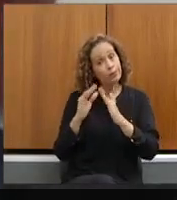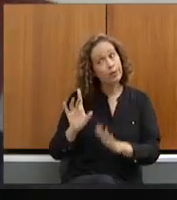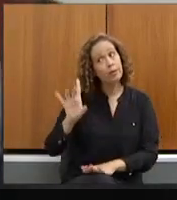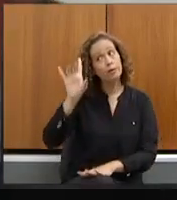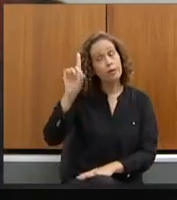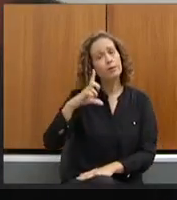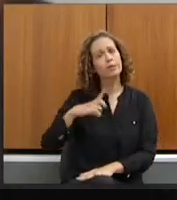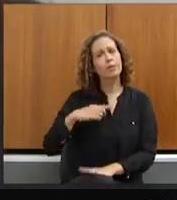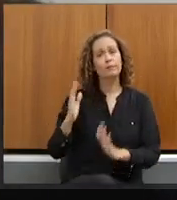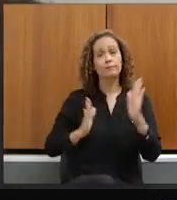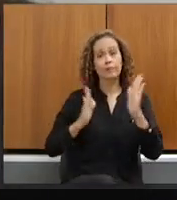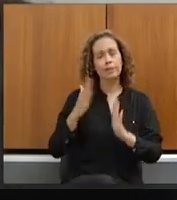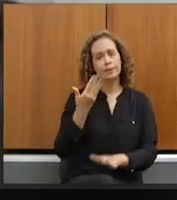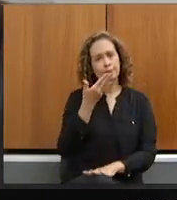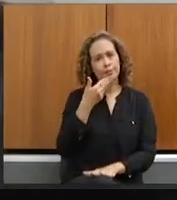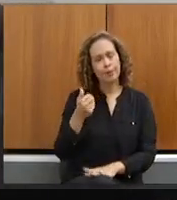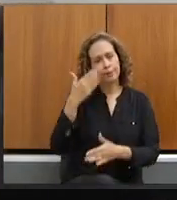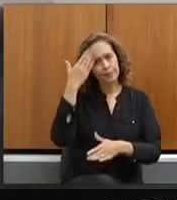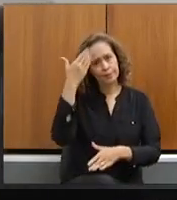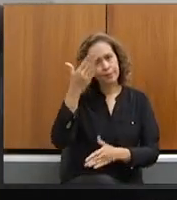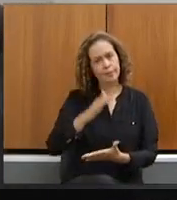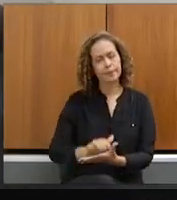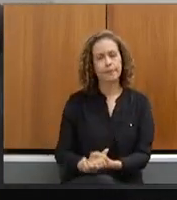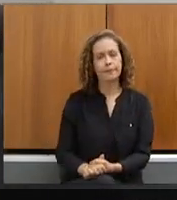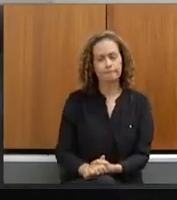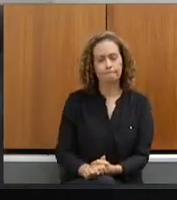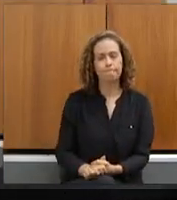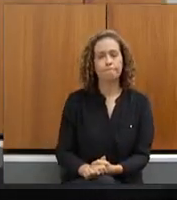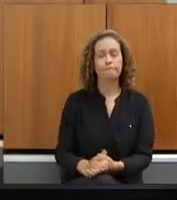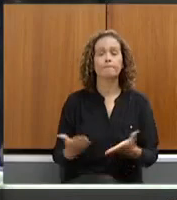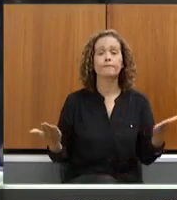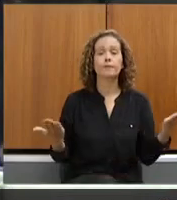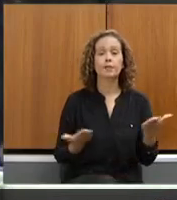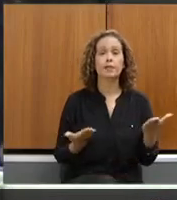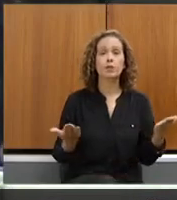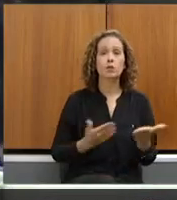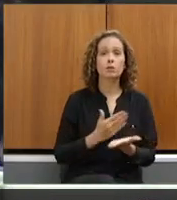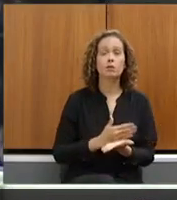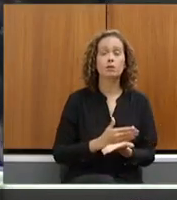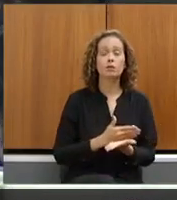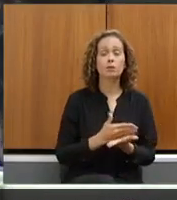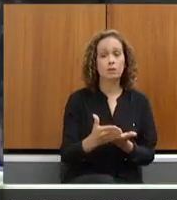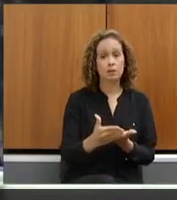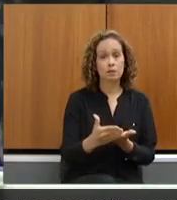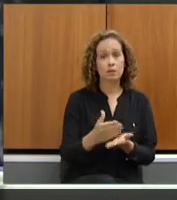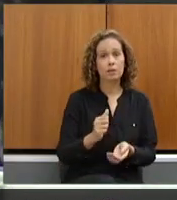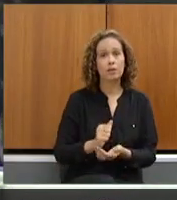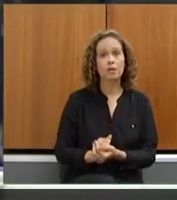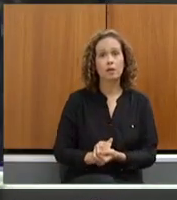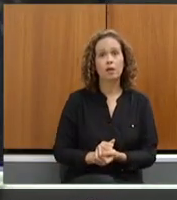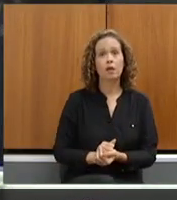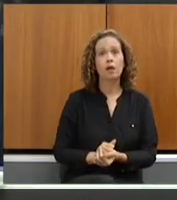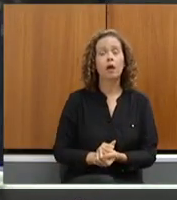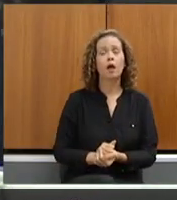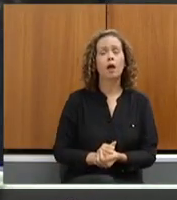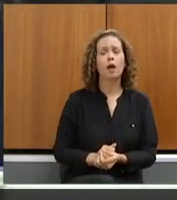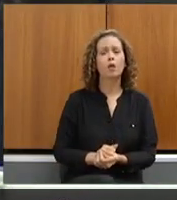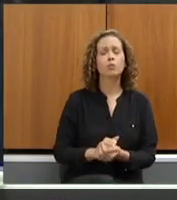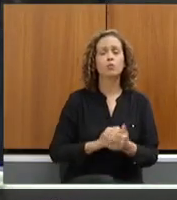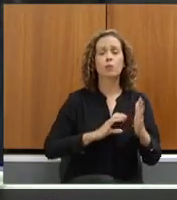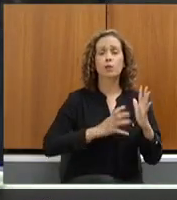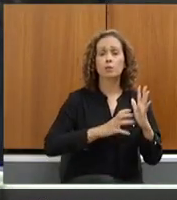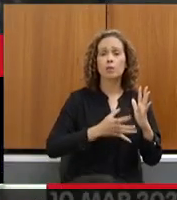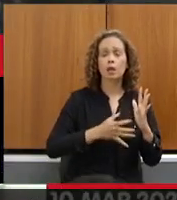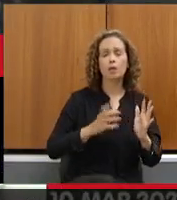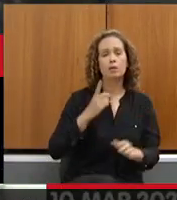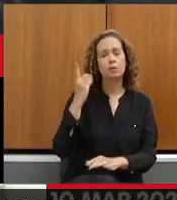Dias pedrosos obrigado e com a palavra Vamos iniciar agora a palavra aos parlamentares com a